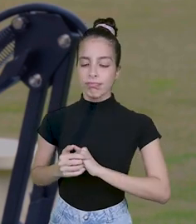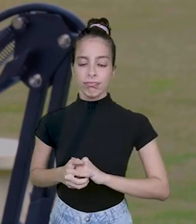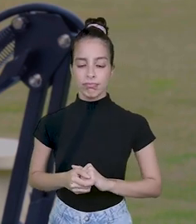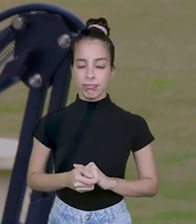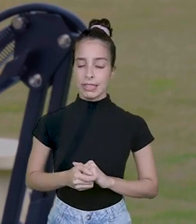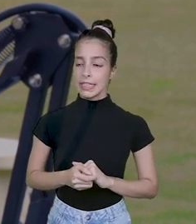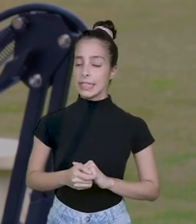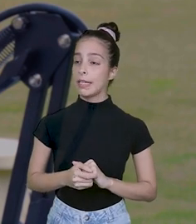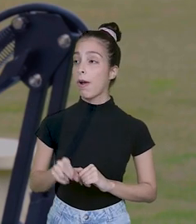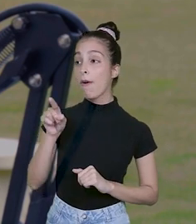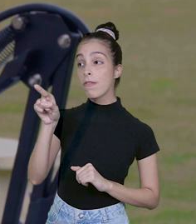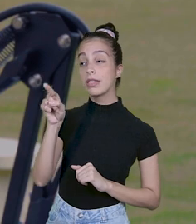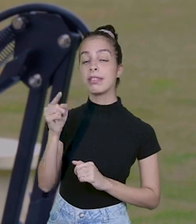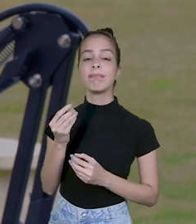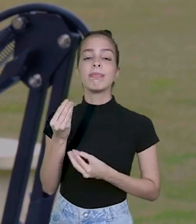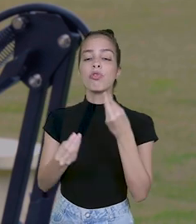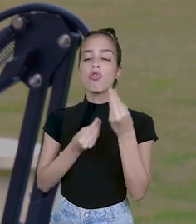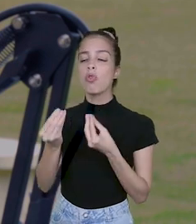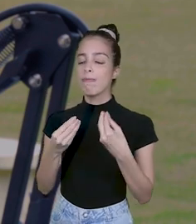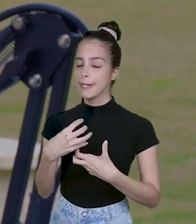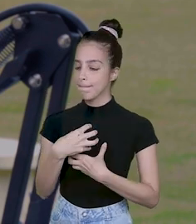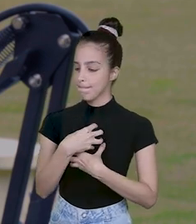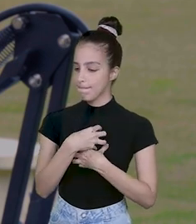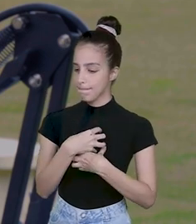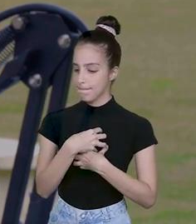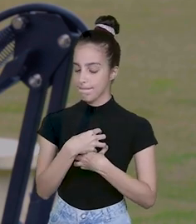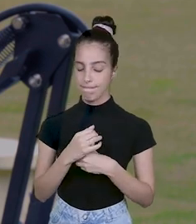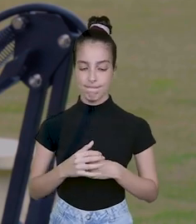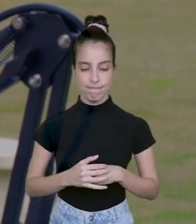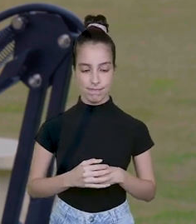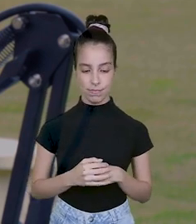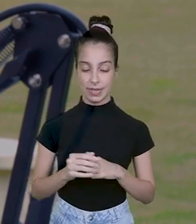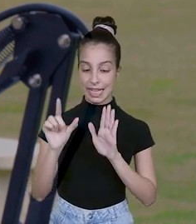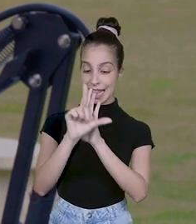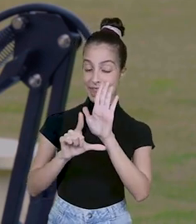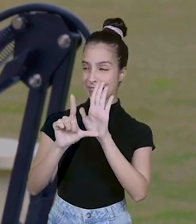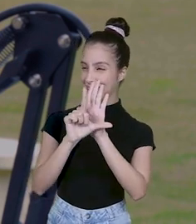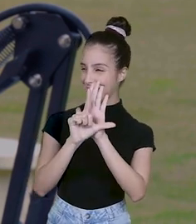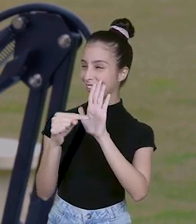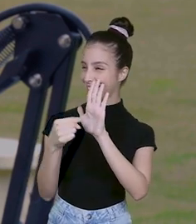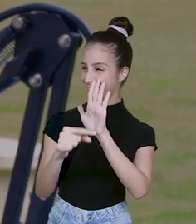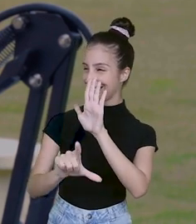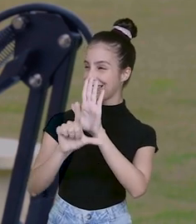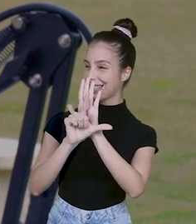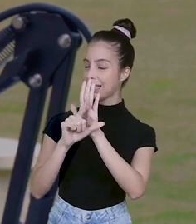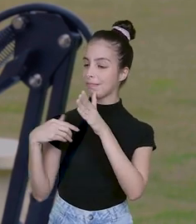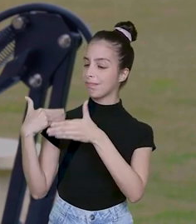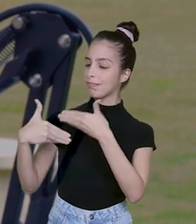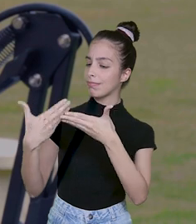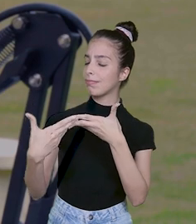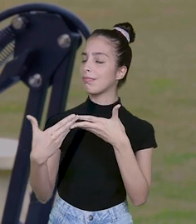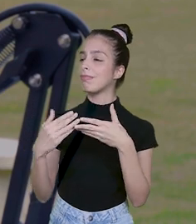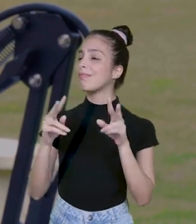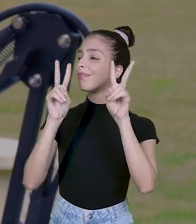vê eh primeiro o o como se encaminham essas legislações Quais são as conversas Eu